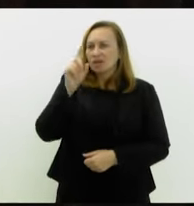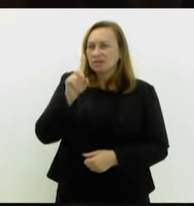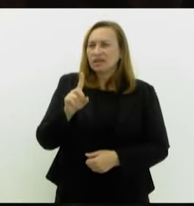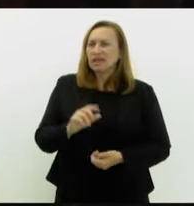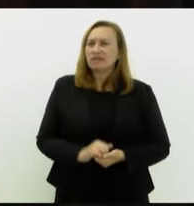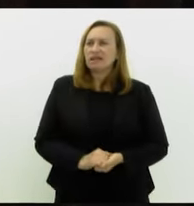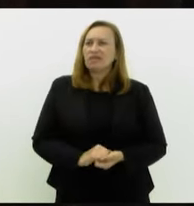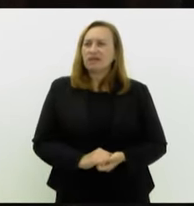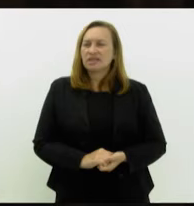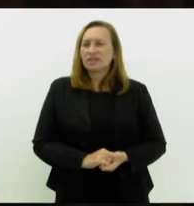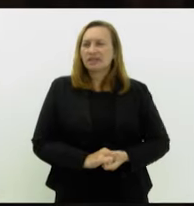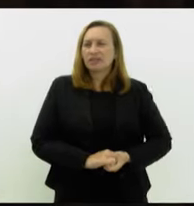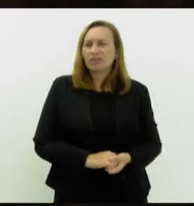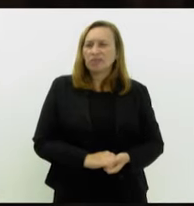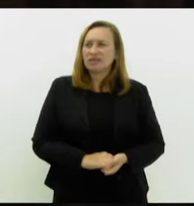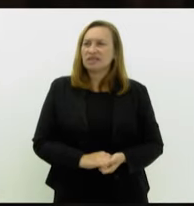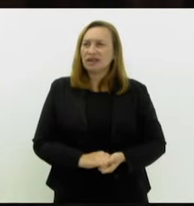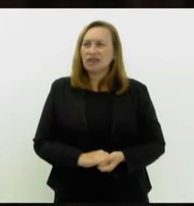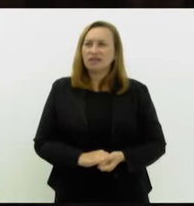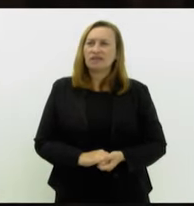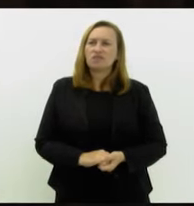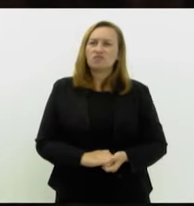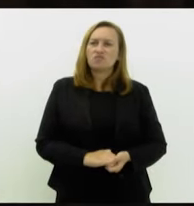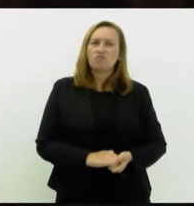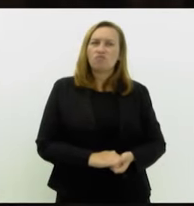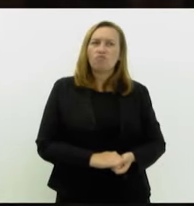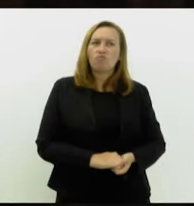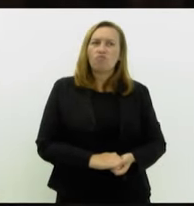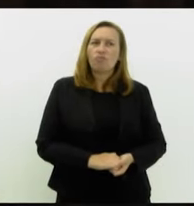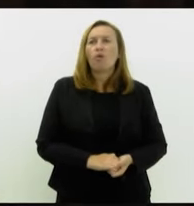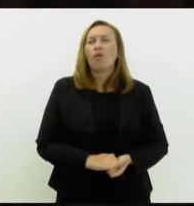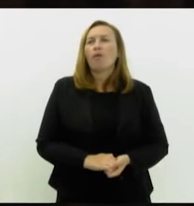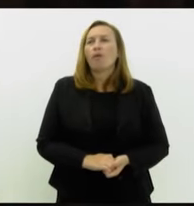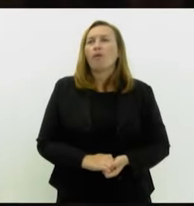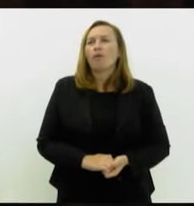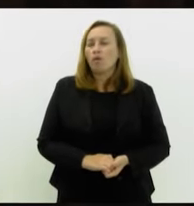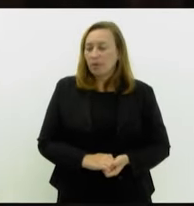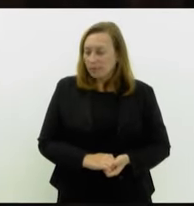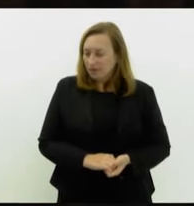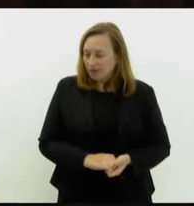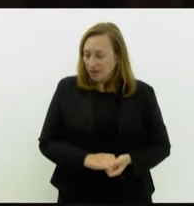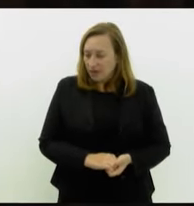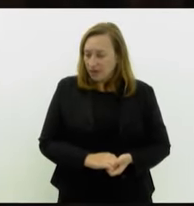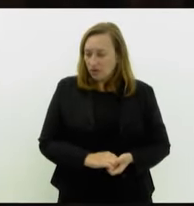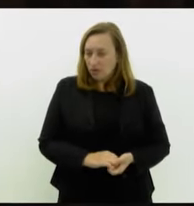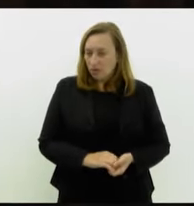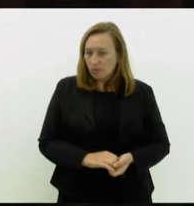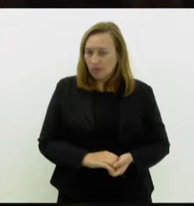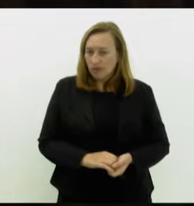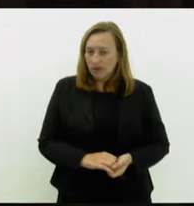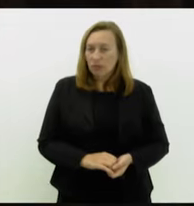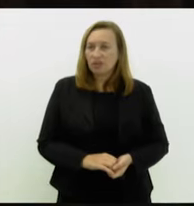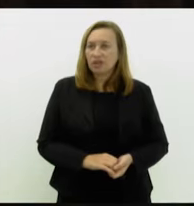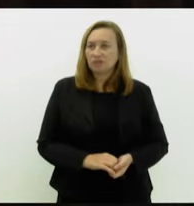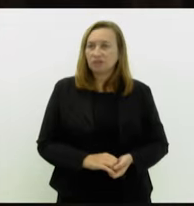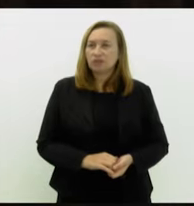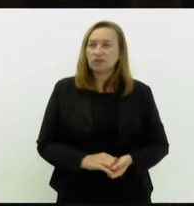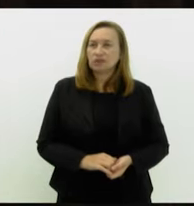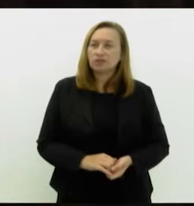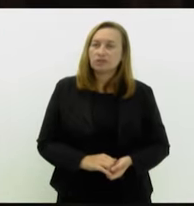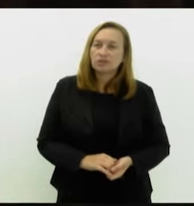para mensurar os níveis de violência porque muitas vezes as mulheres sequer sabem que elas estão numa condição de uma